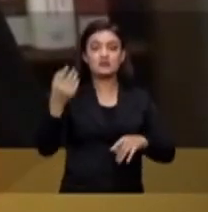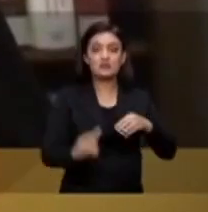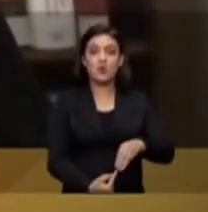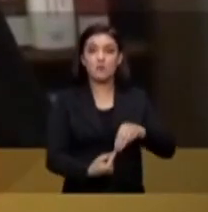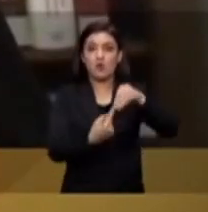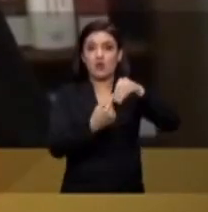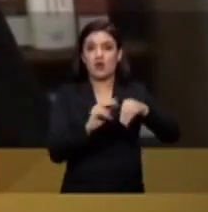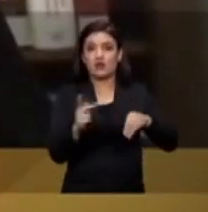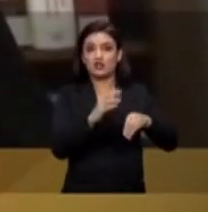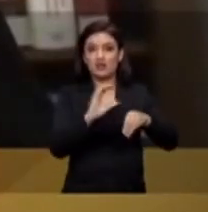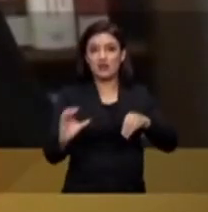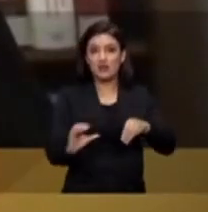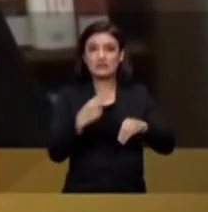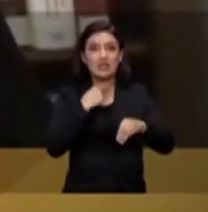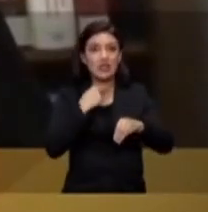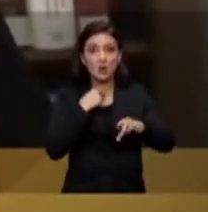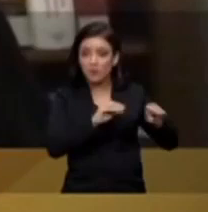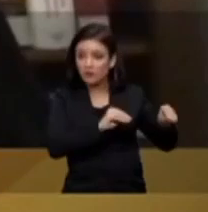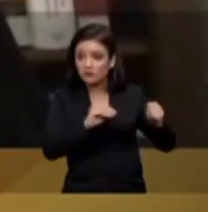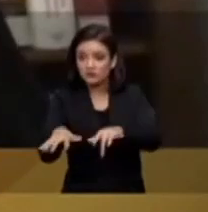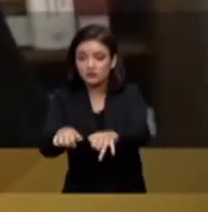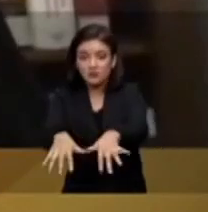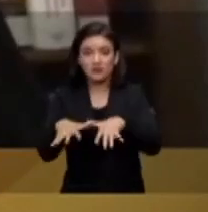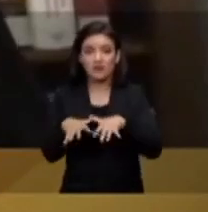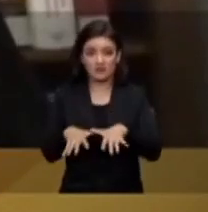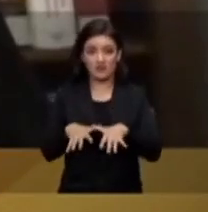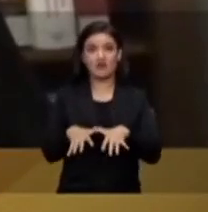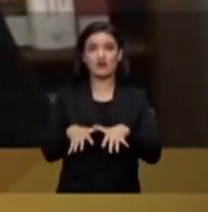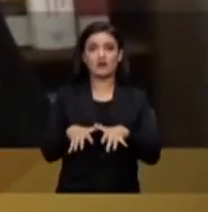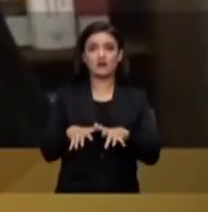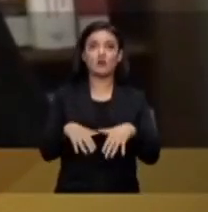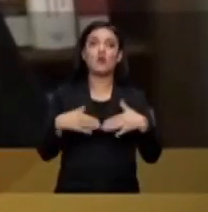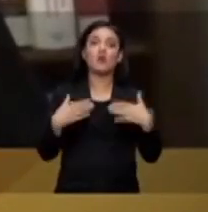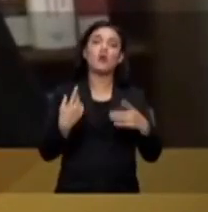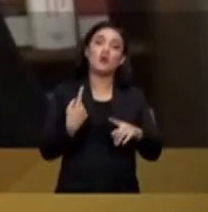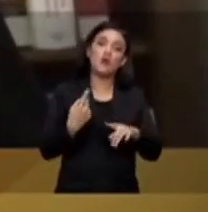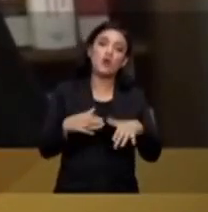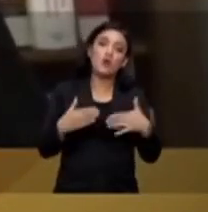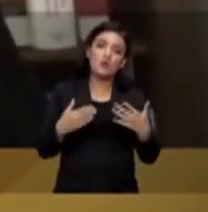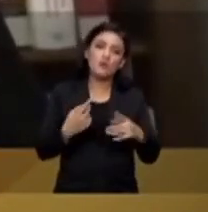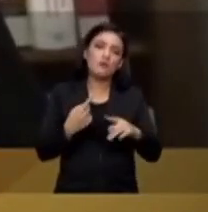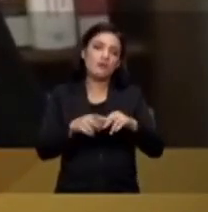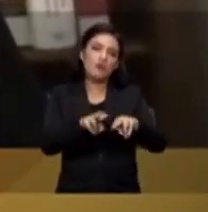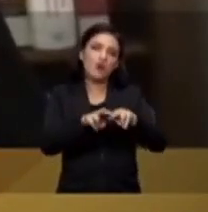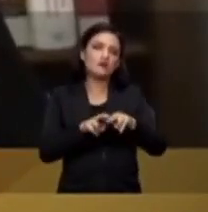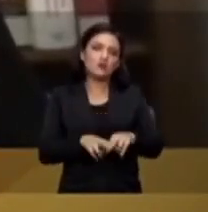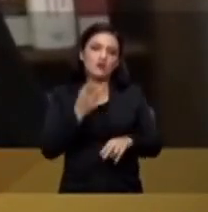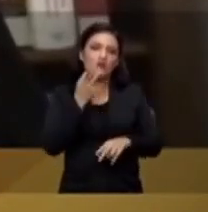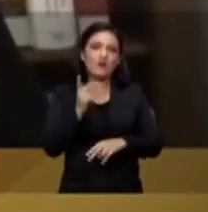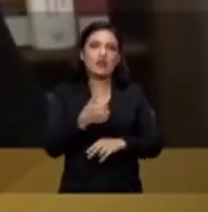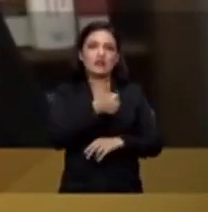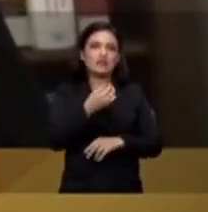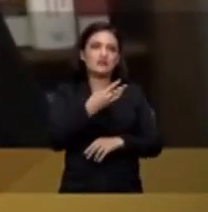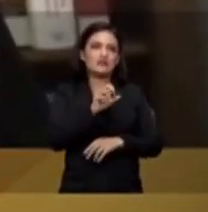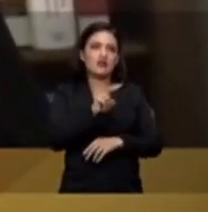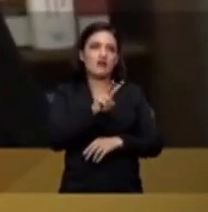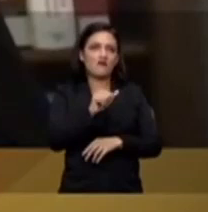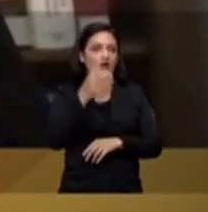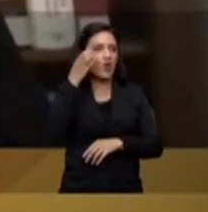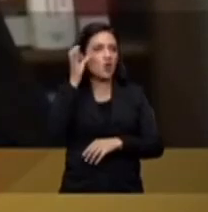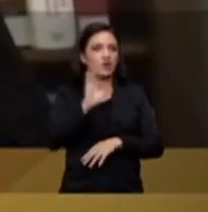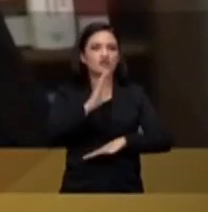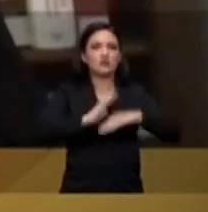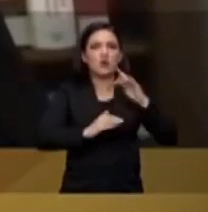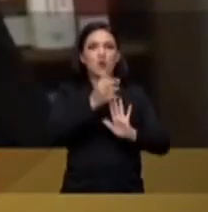ordem de habeas corpus, a fim de declarar, no caso em apreço, a incompetência da 13ª Vara Federal da Subseção Judicial de